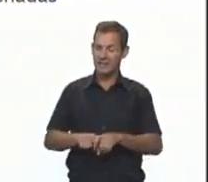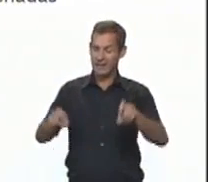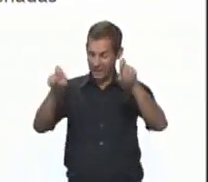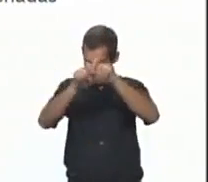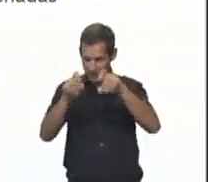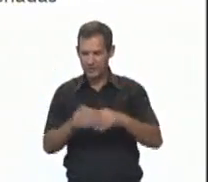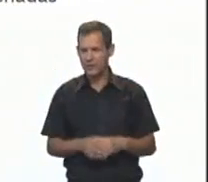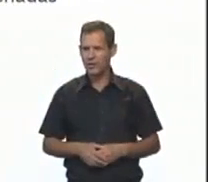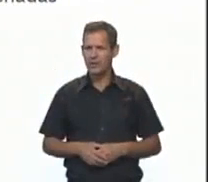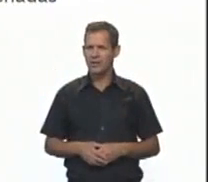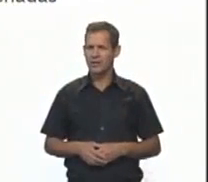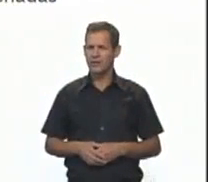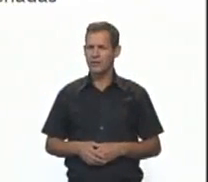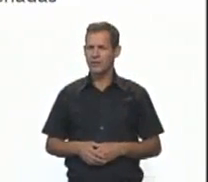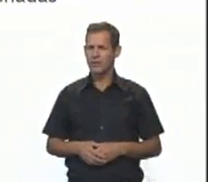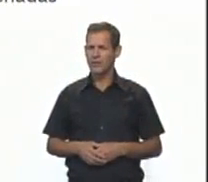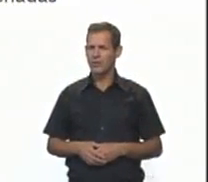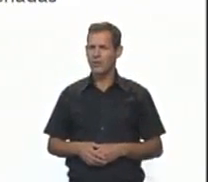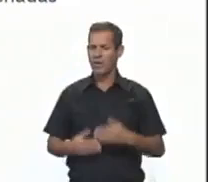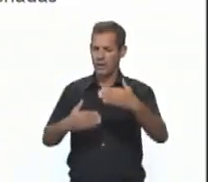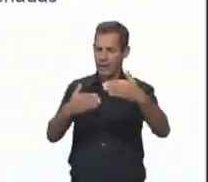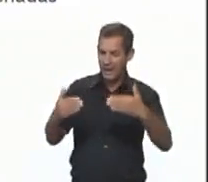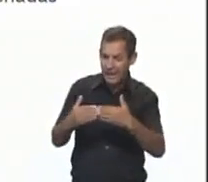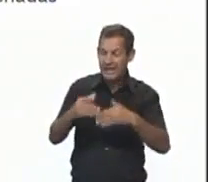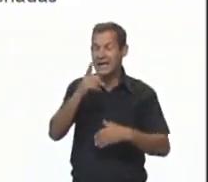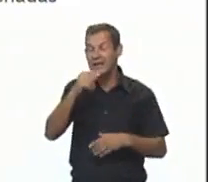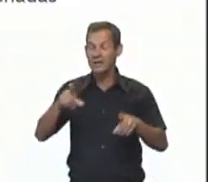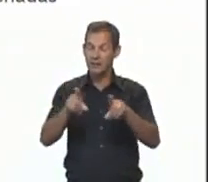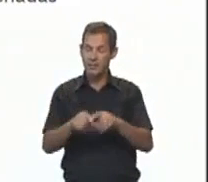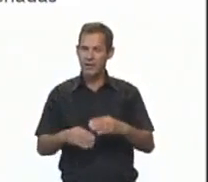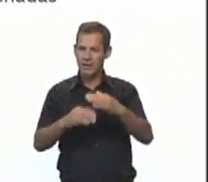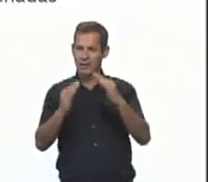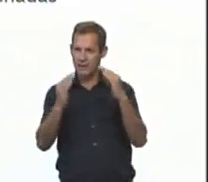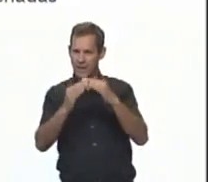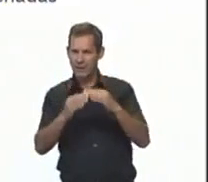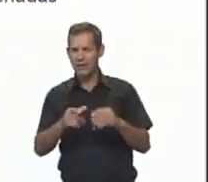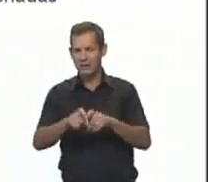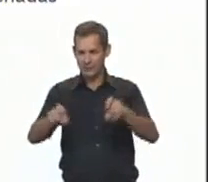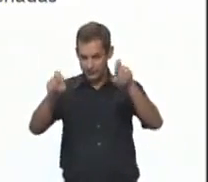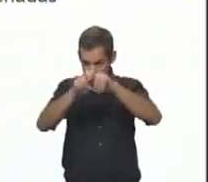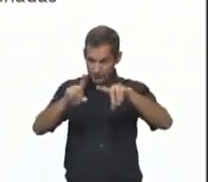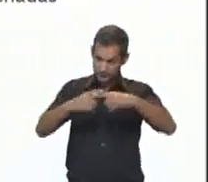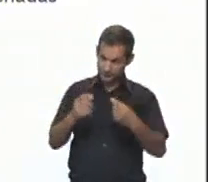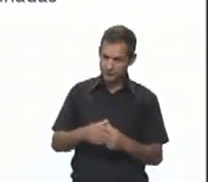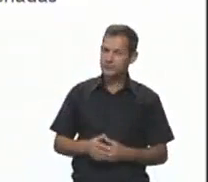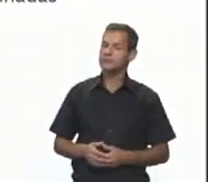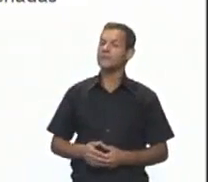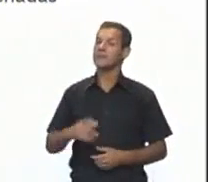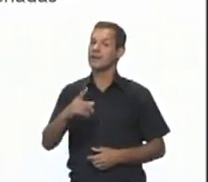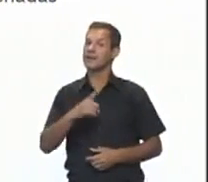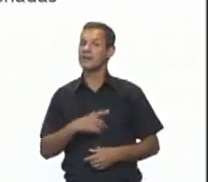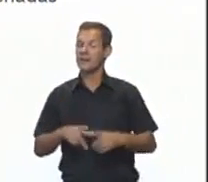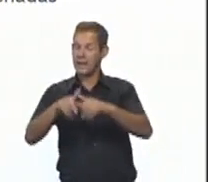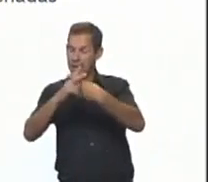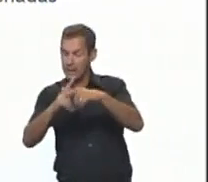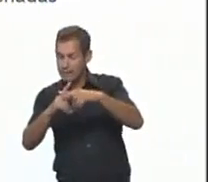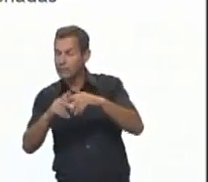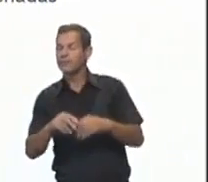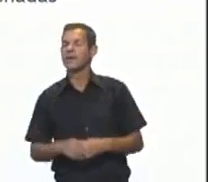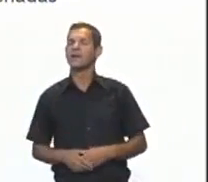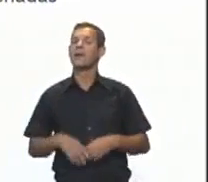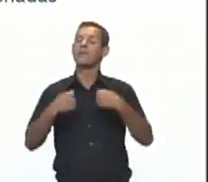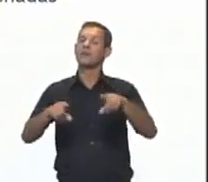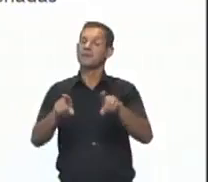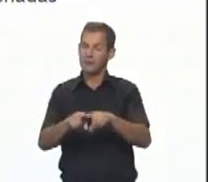máquinas, né? Você vai instalar uma caixa d'água e a casa de máquinas. E sabemos que essas instalações elas são passíveis de manutenção. Então